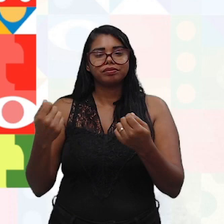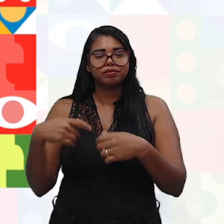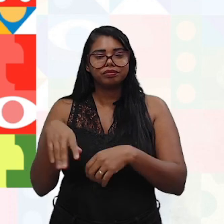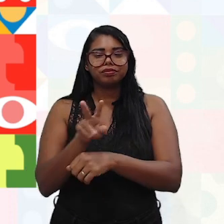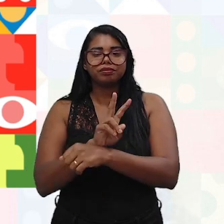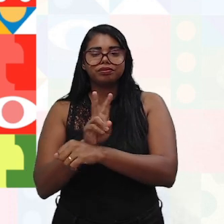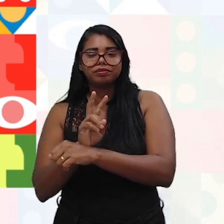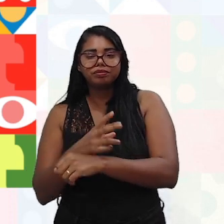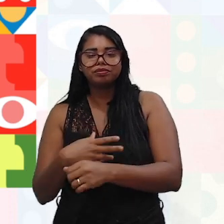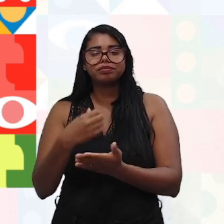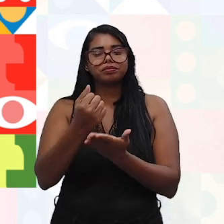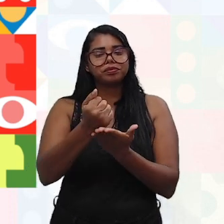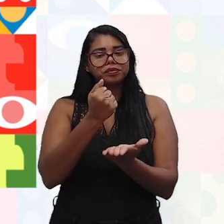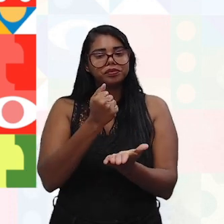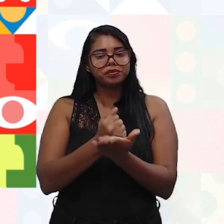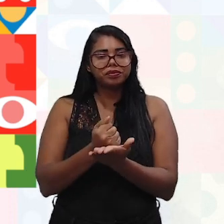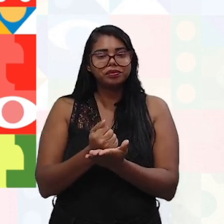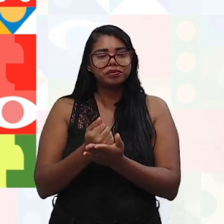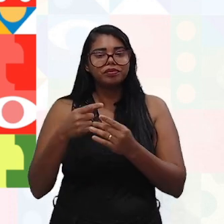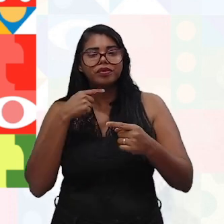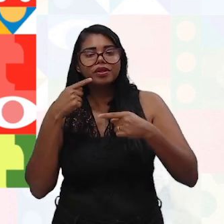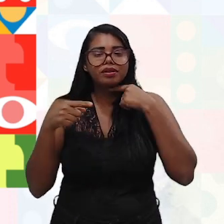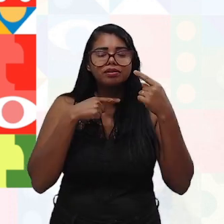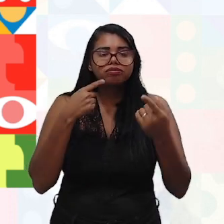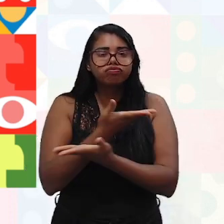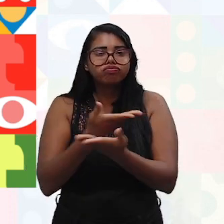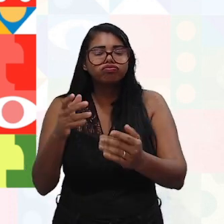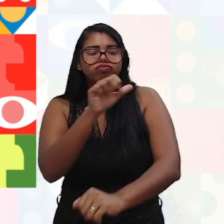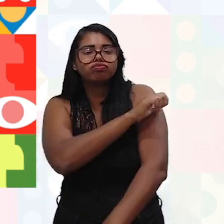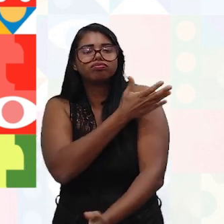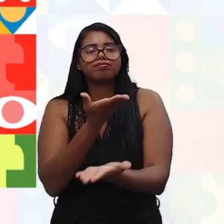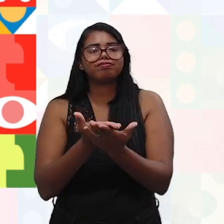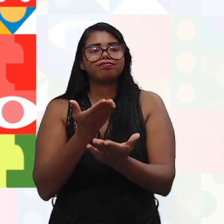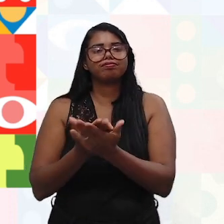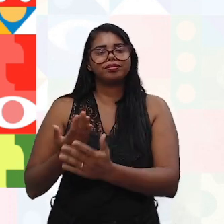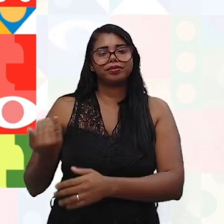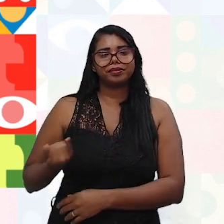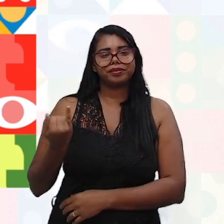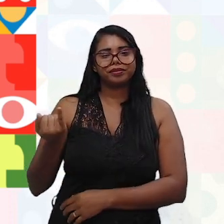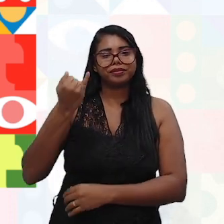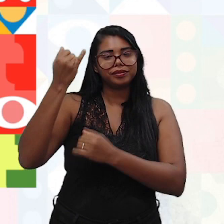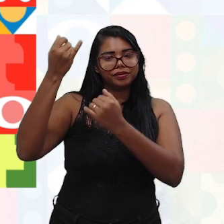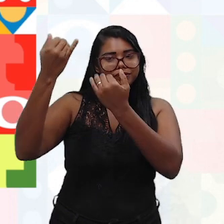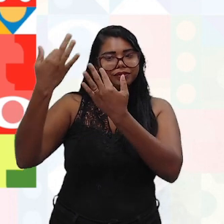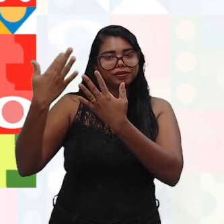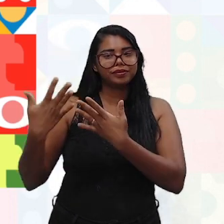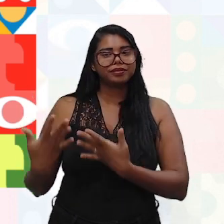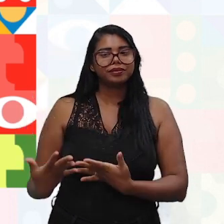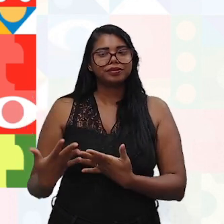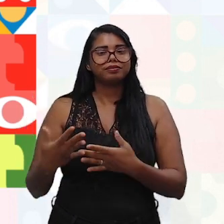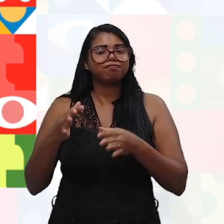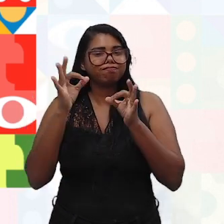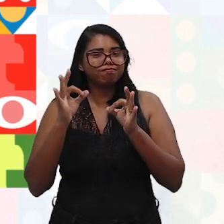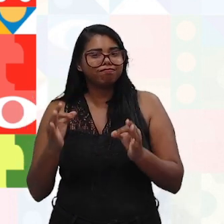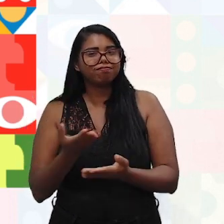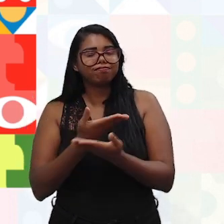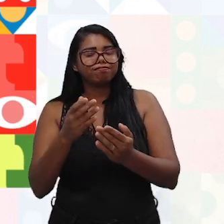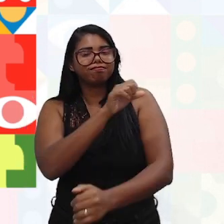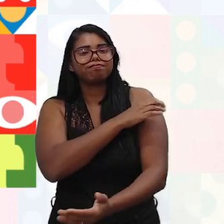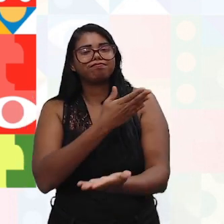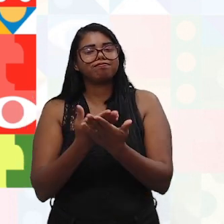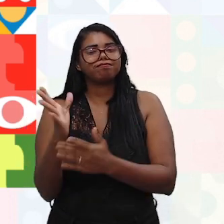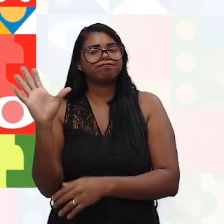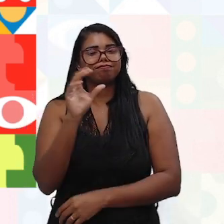preservação documental, que ele vai tirar muitas dúvidas. A gente vai, assim, sair tinindo. Eu tenho certeza que você vai